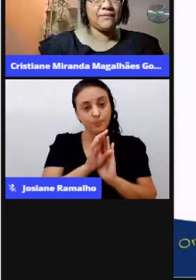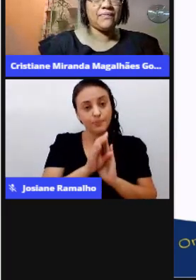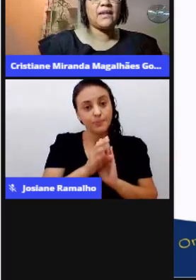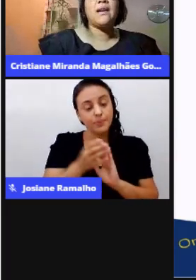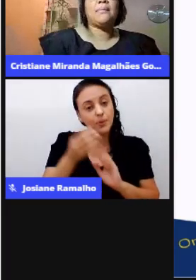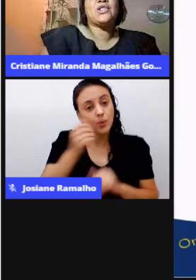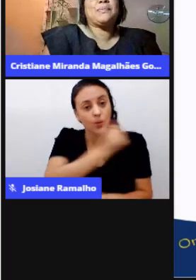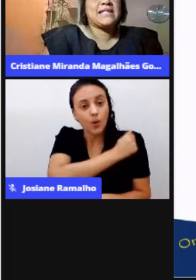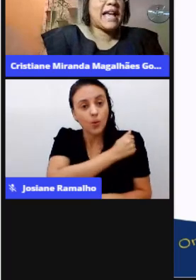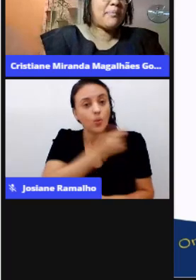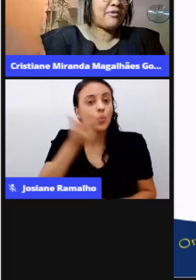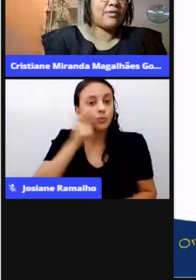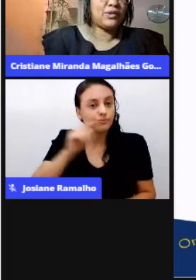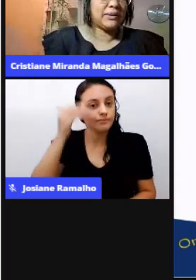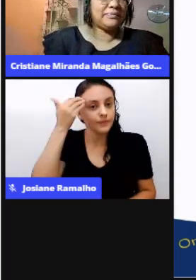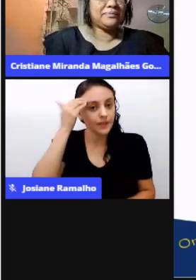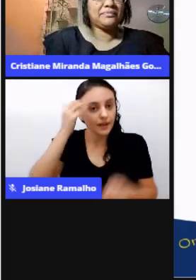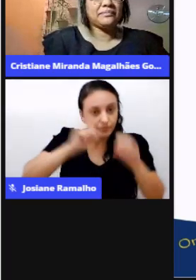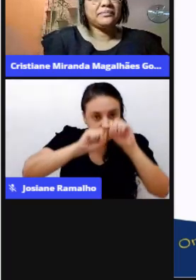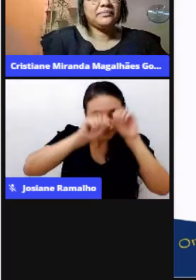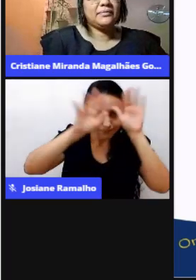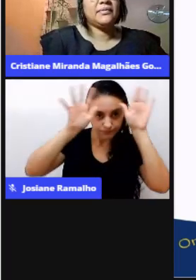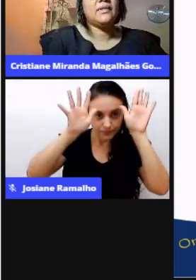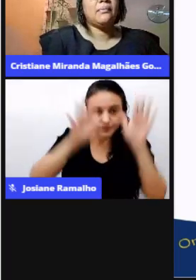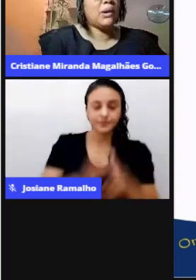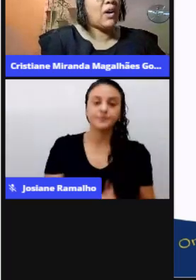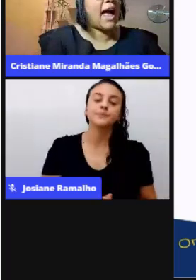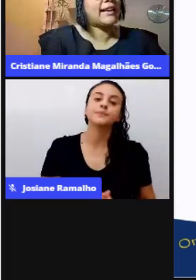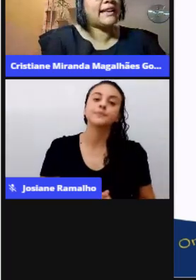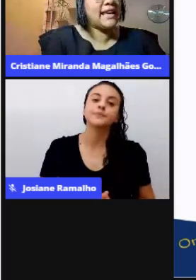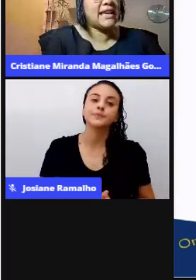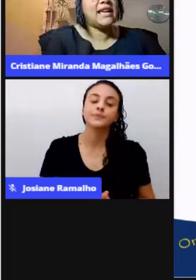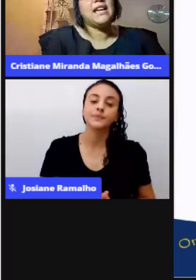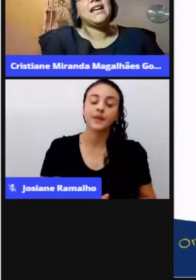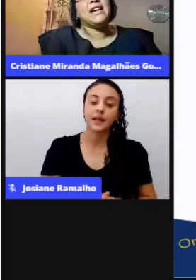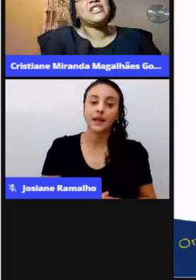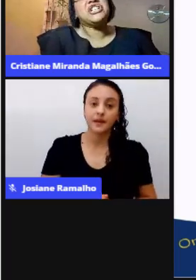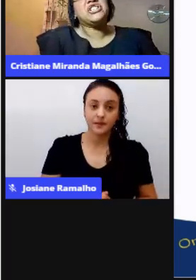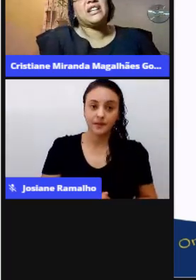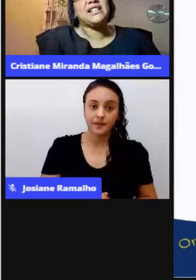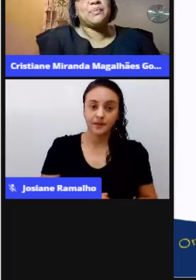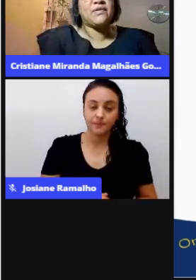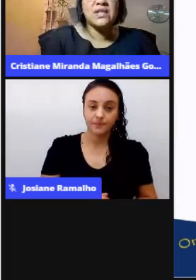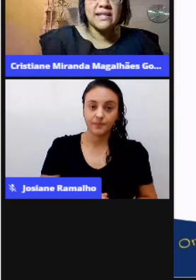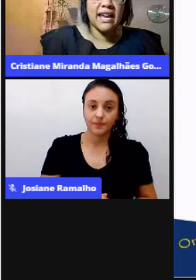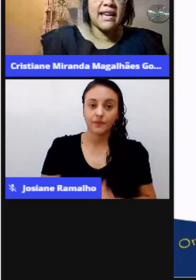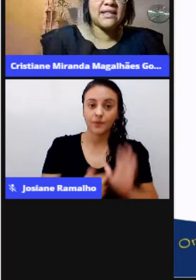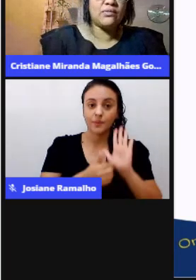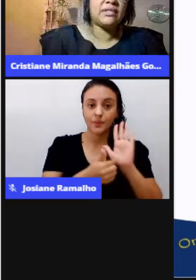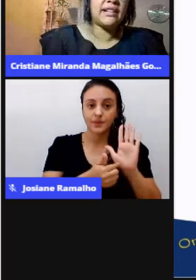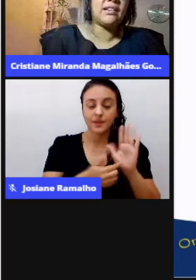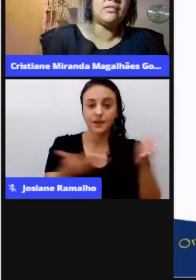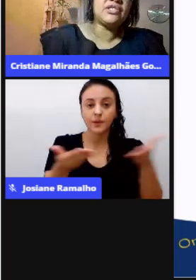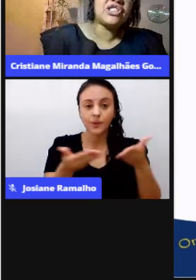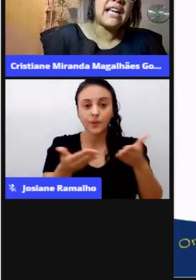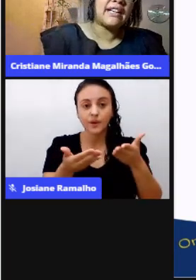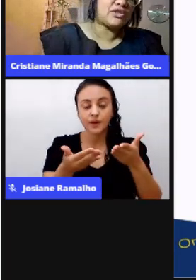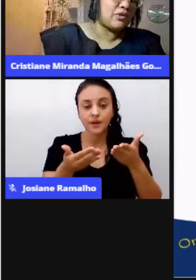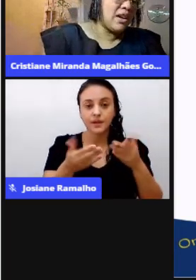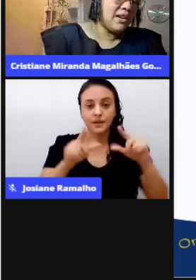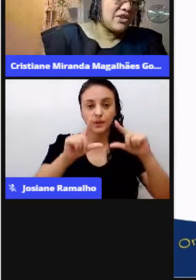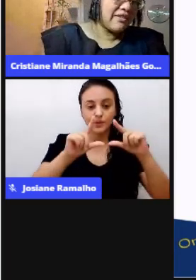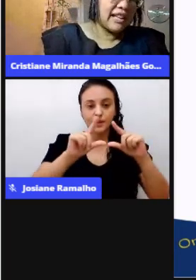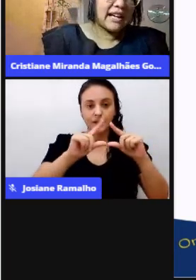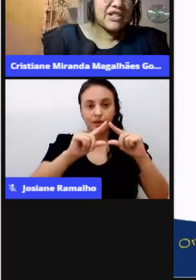estudante. Pode passar, por favor? Bom, aqui a gente traz para vocês um triângulo